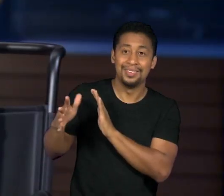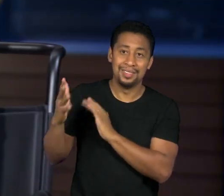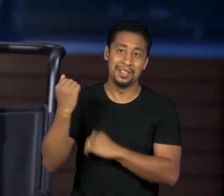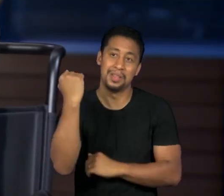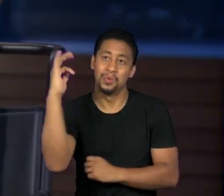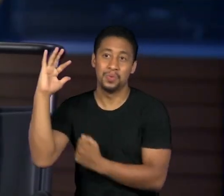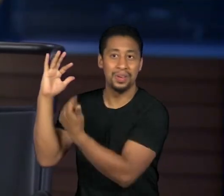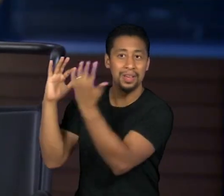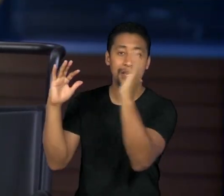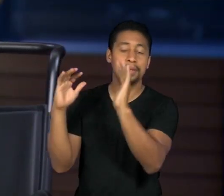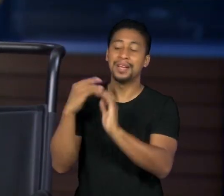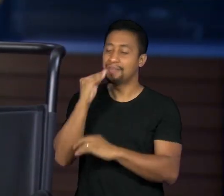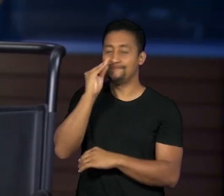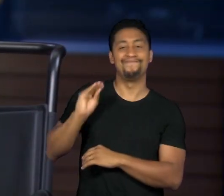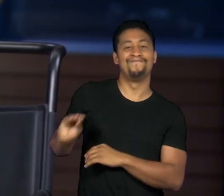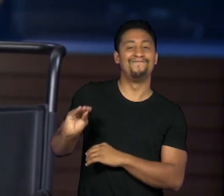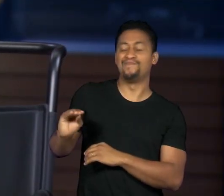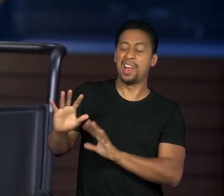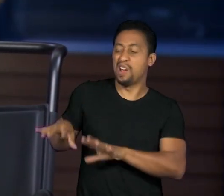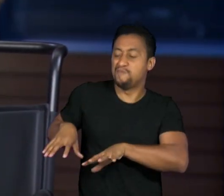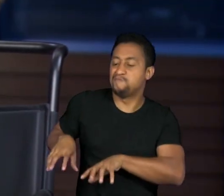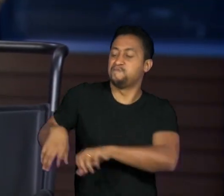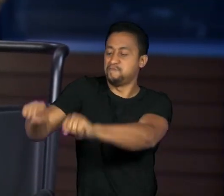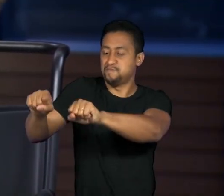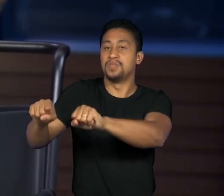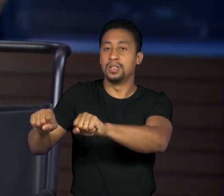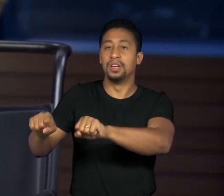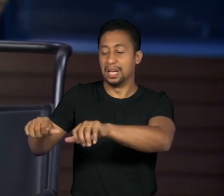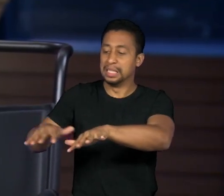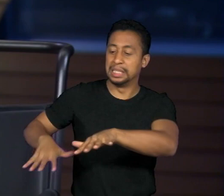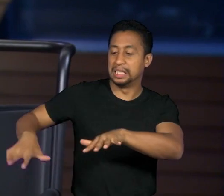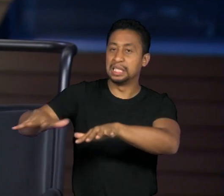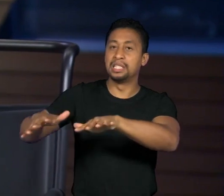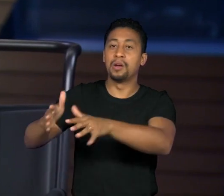toda essa dimensão sistêmica do meio ambiente, toda essa